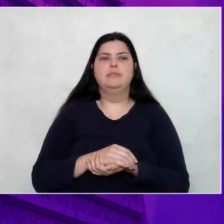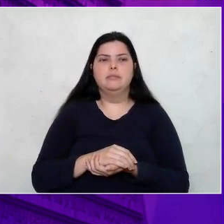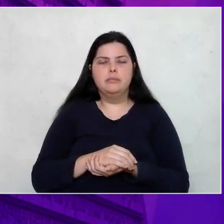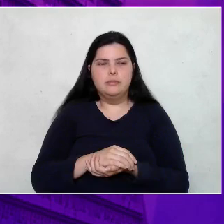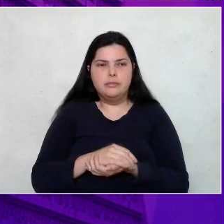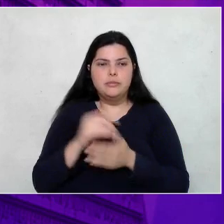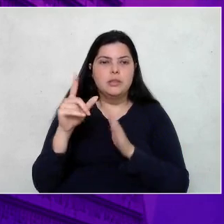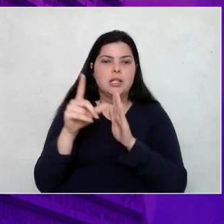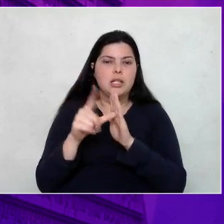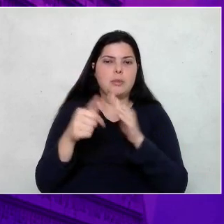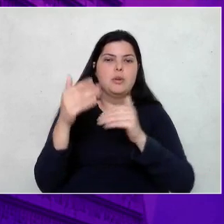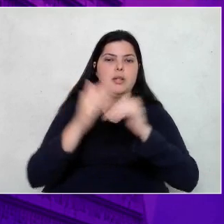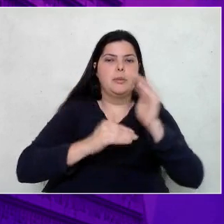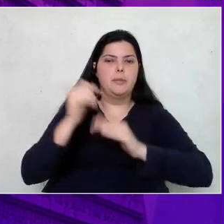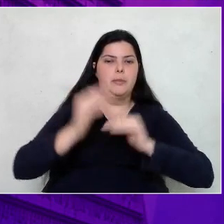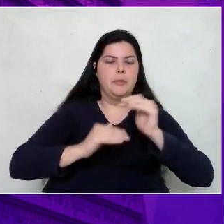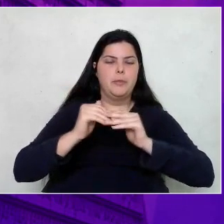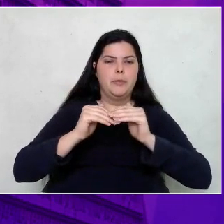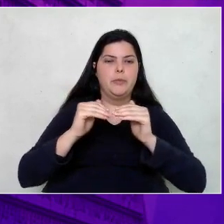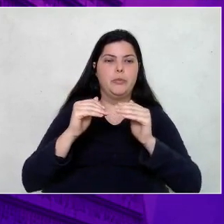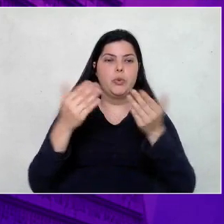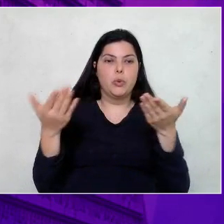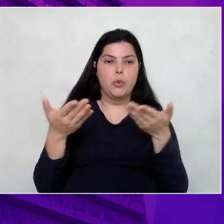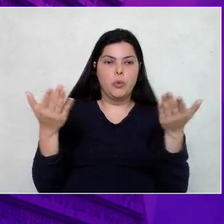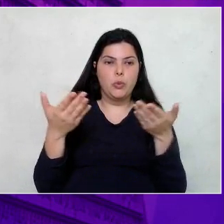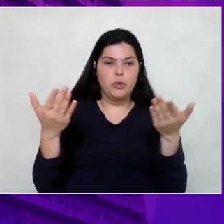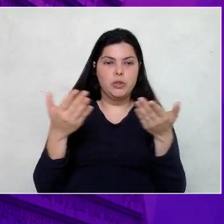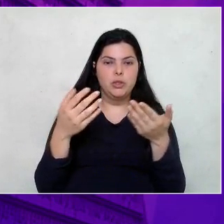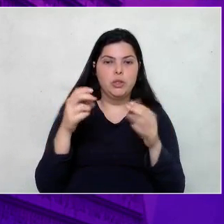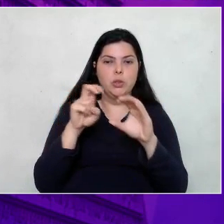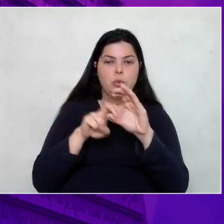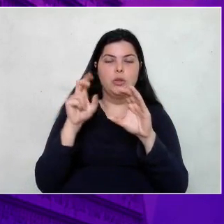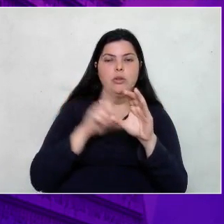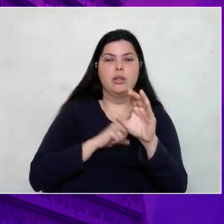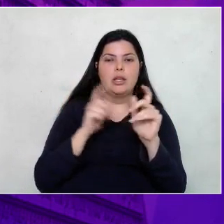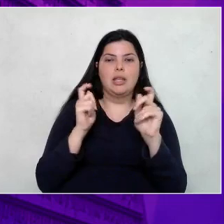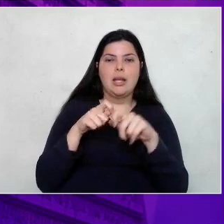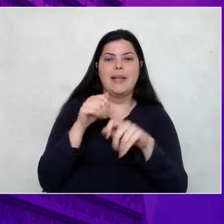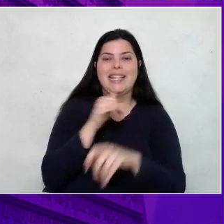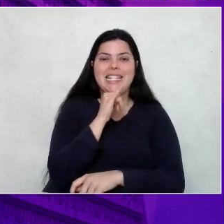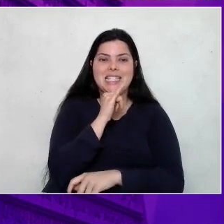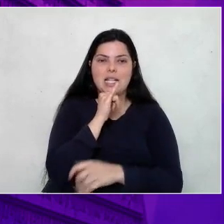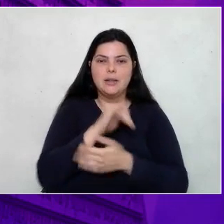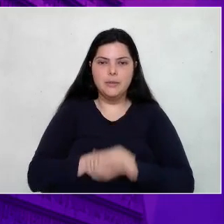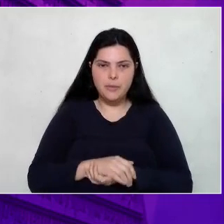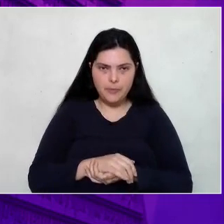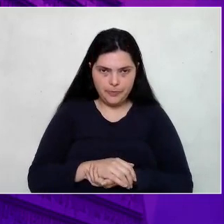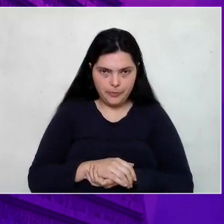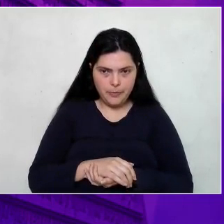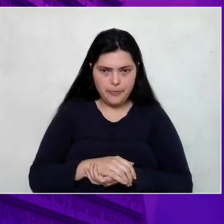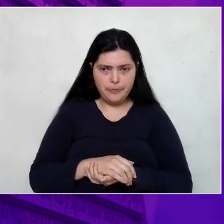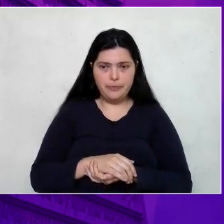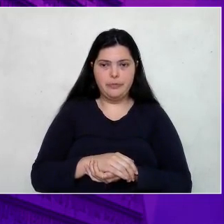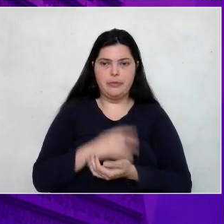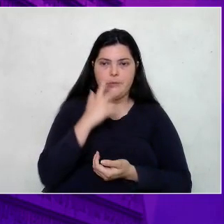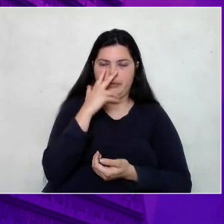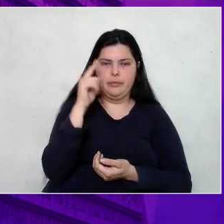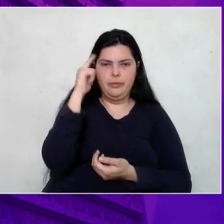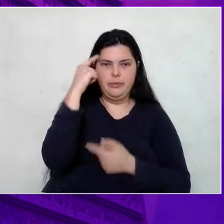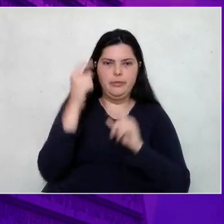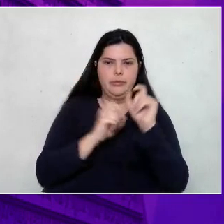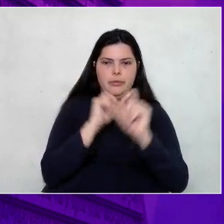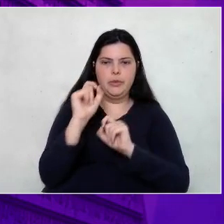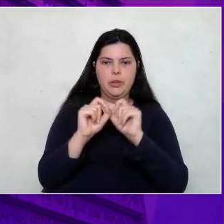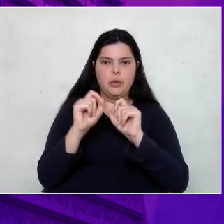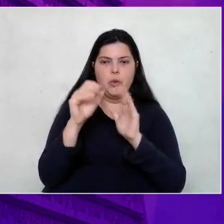em produção. Então, você consegue, hoje, na Twilio, a gente tem uma sandbox que você consegue testar, tá? E é a mesma lógica. Então, o mesmo código que